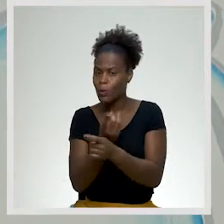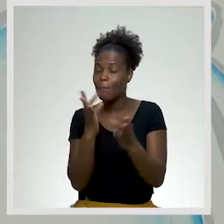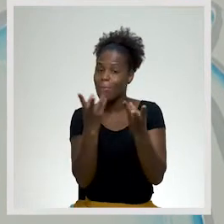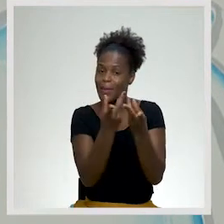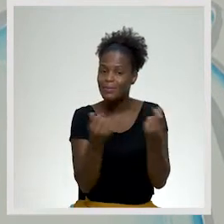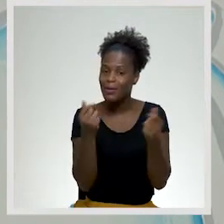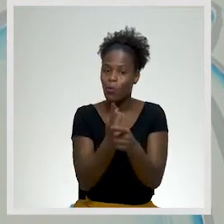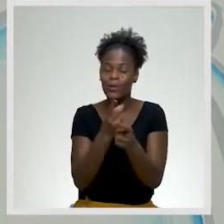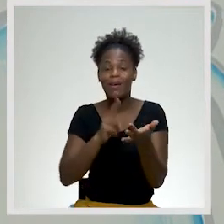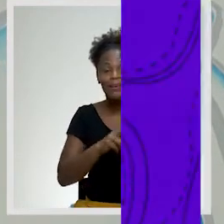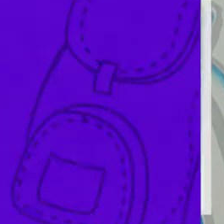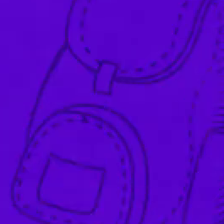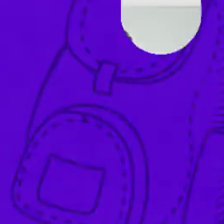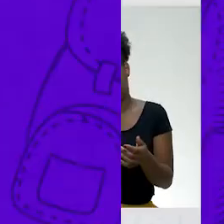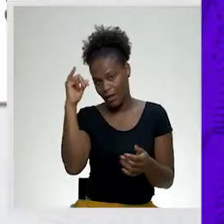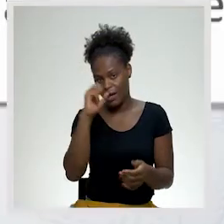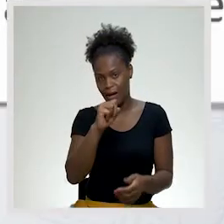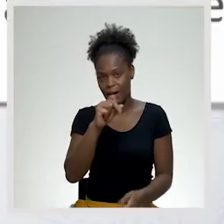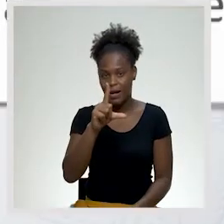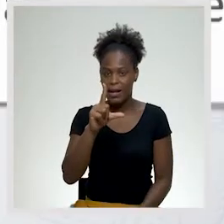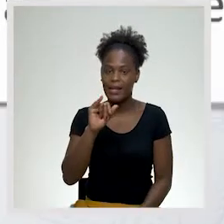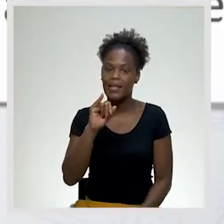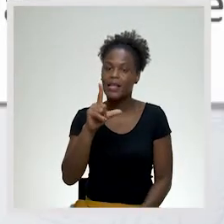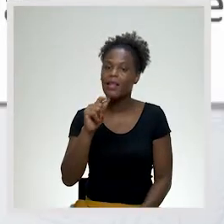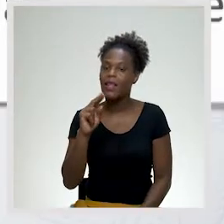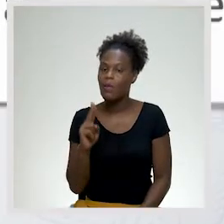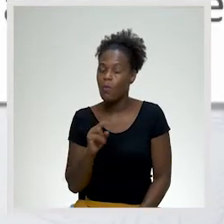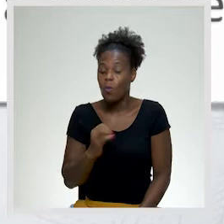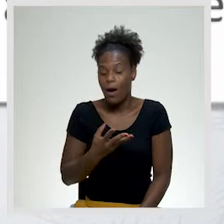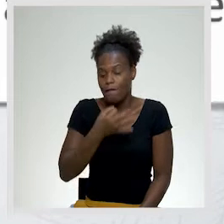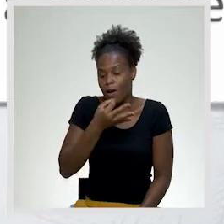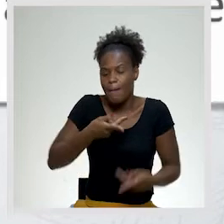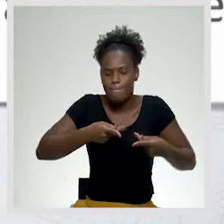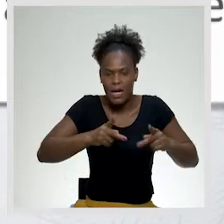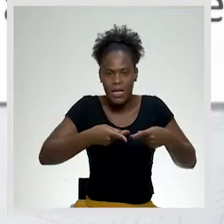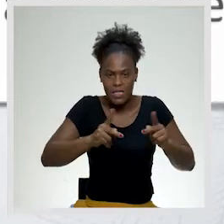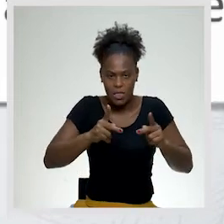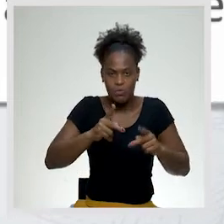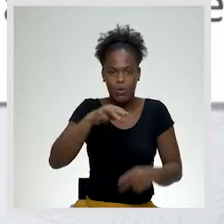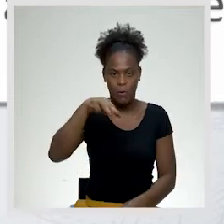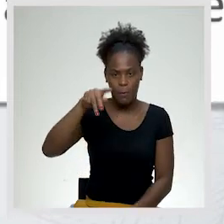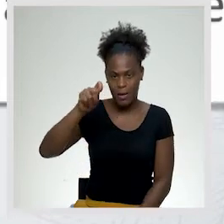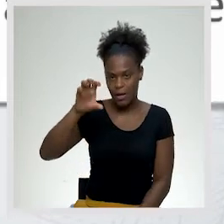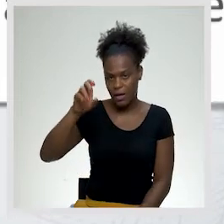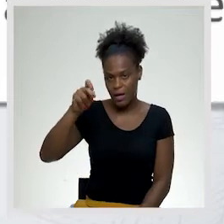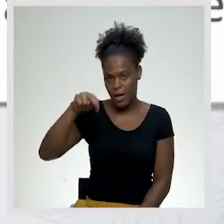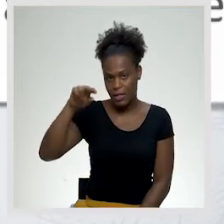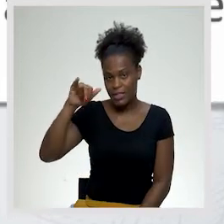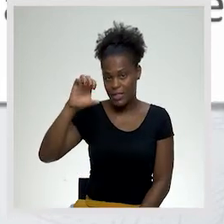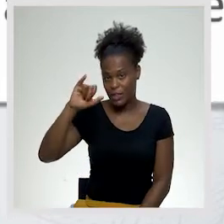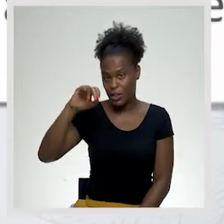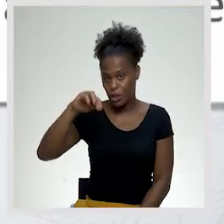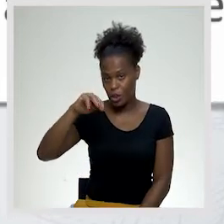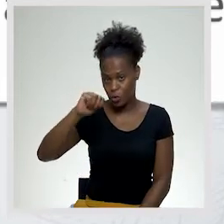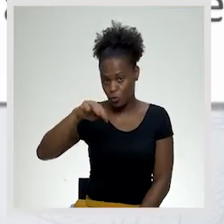segundo Galileu. E quando se fala em mecanicismo do real, estamos perante o quê?